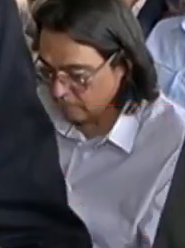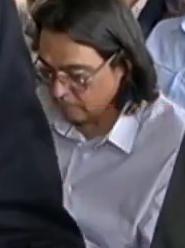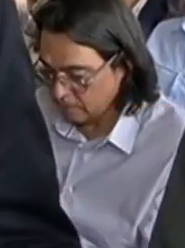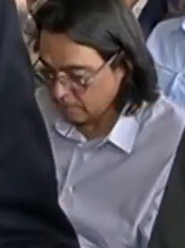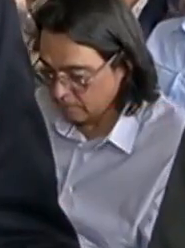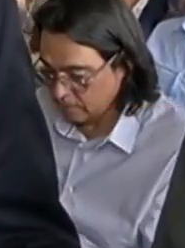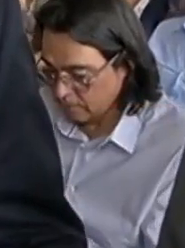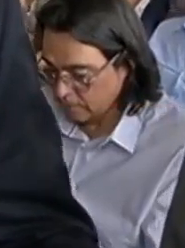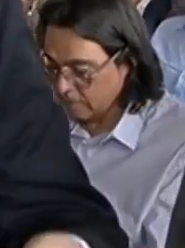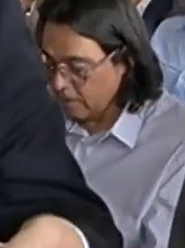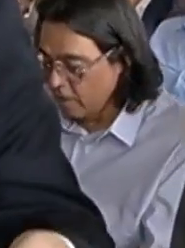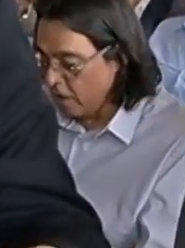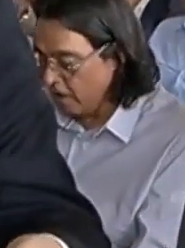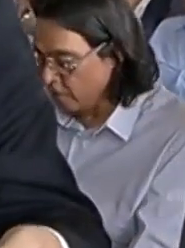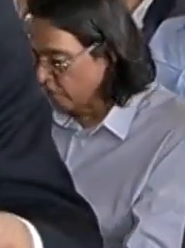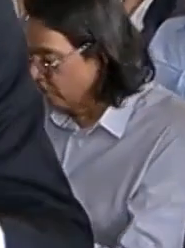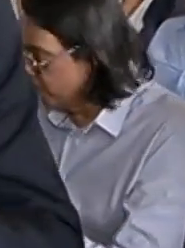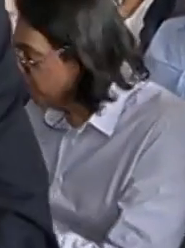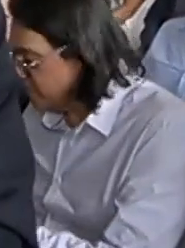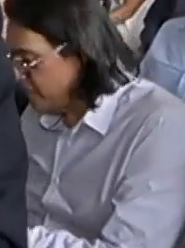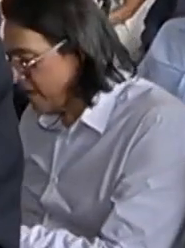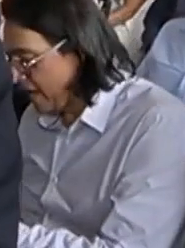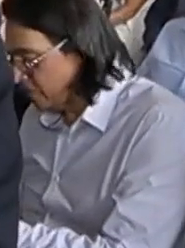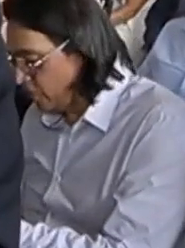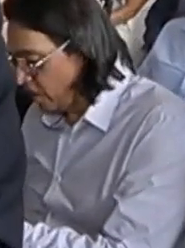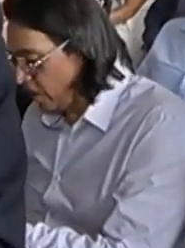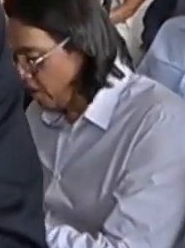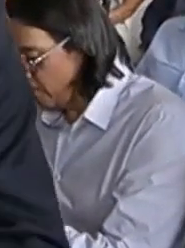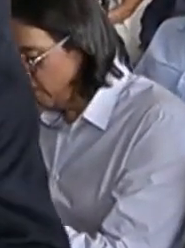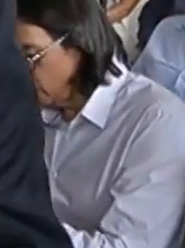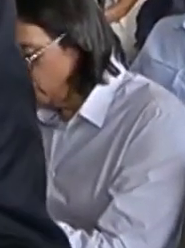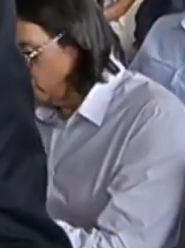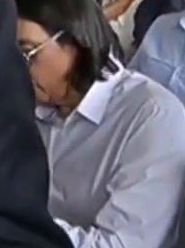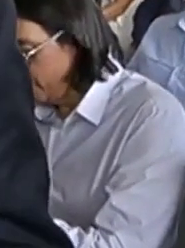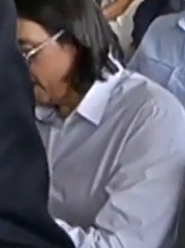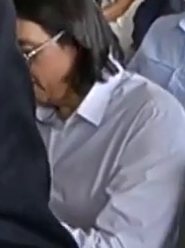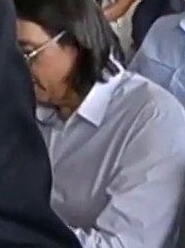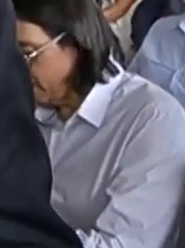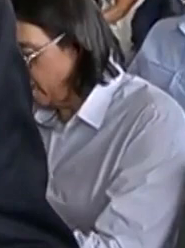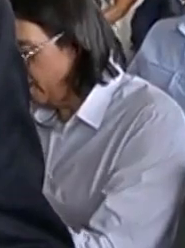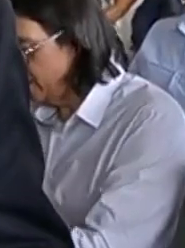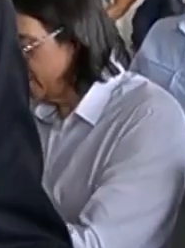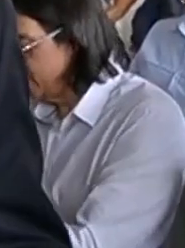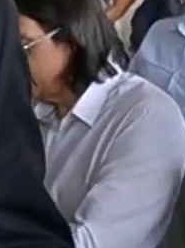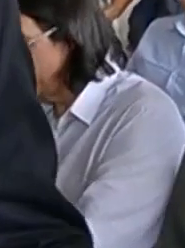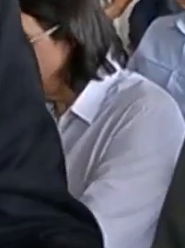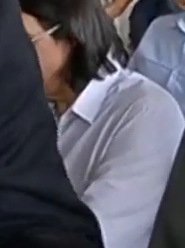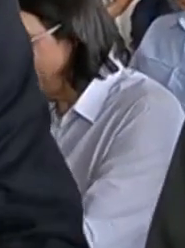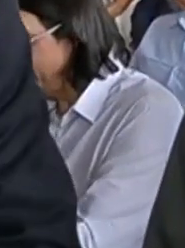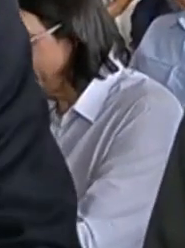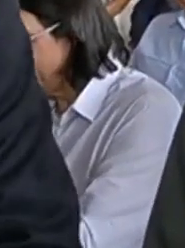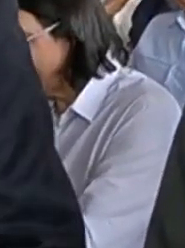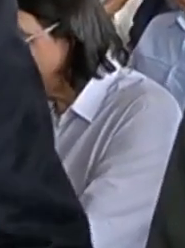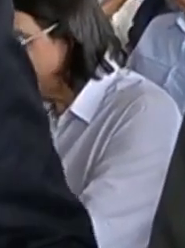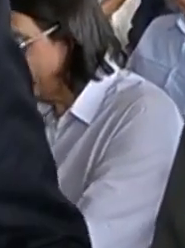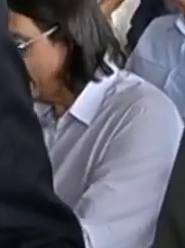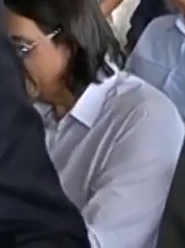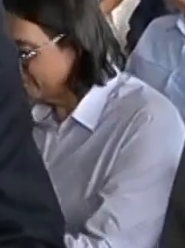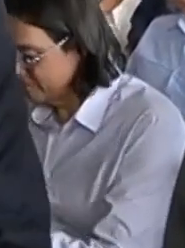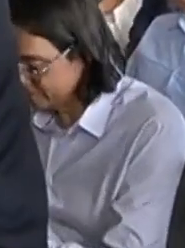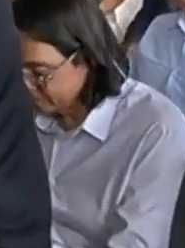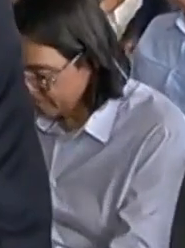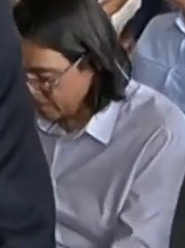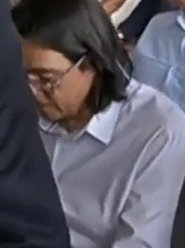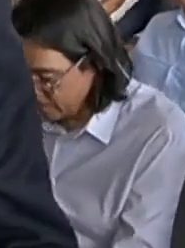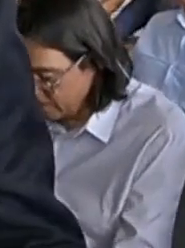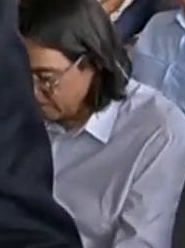fazendo reivindicações que dependem da Assembleia, dos deputados e também do governo estadual, né? Muitos levam em conta também o fato de estar um